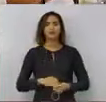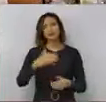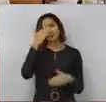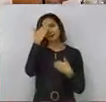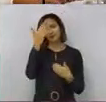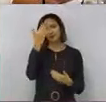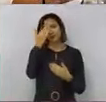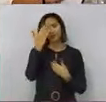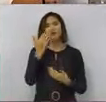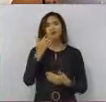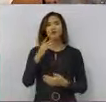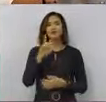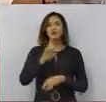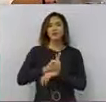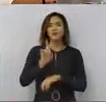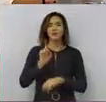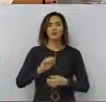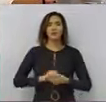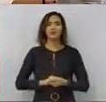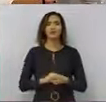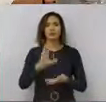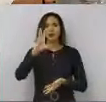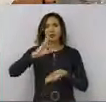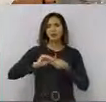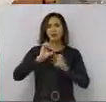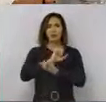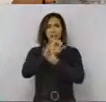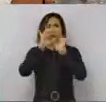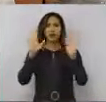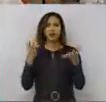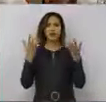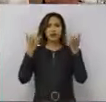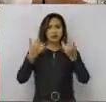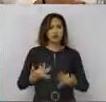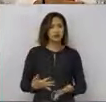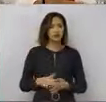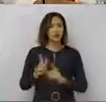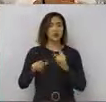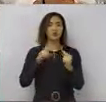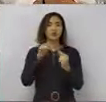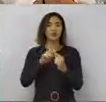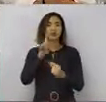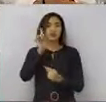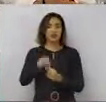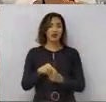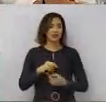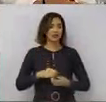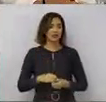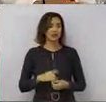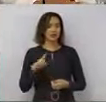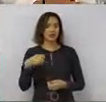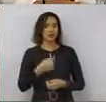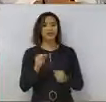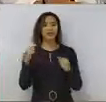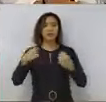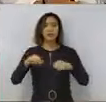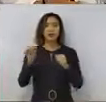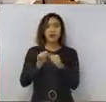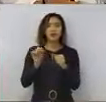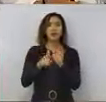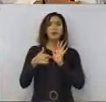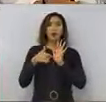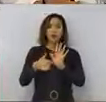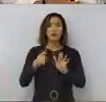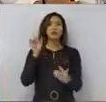doutor De Angelis, pelo poder de síntese e clareza. O objetivo é exatamente esse. Estamos fazendo uma apresentação